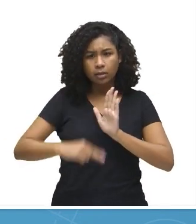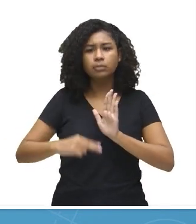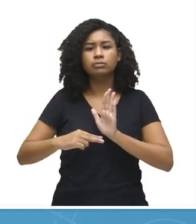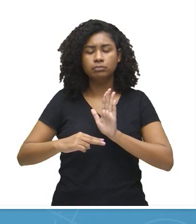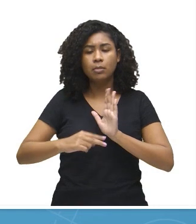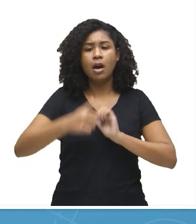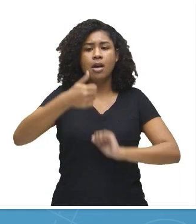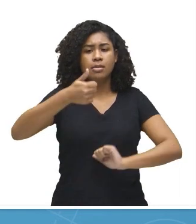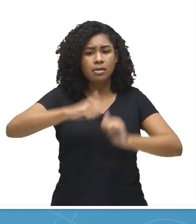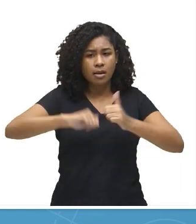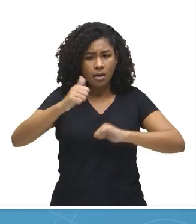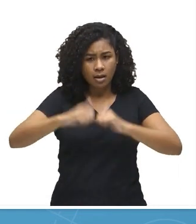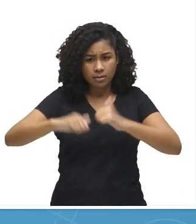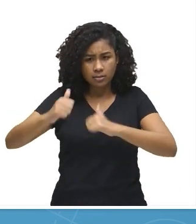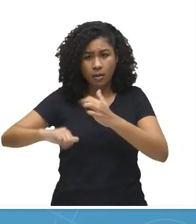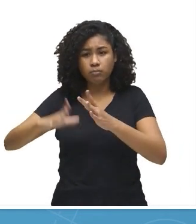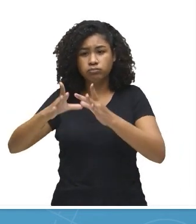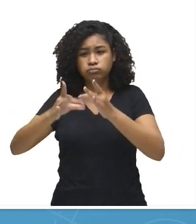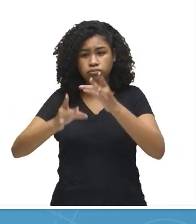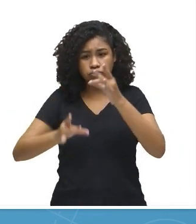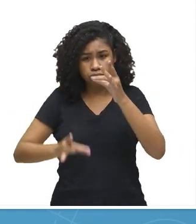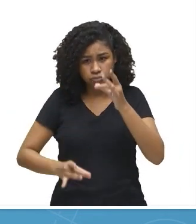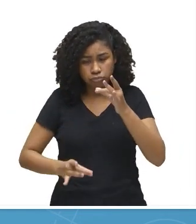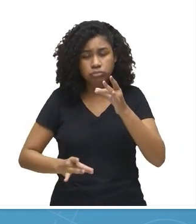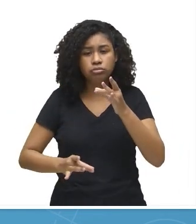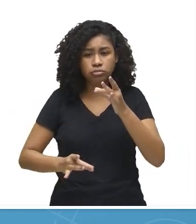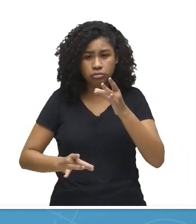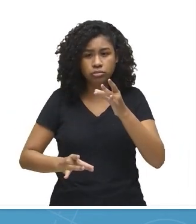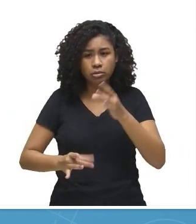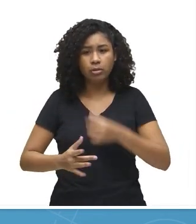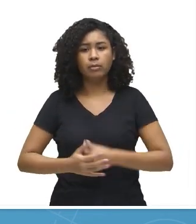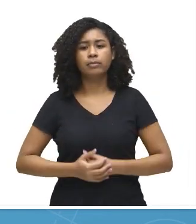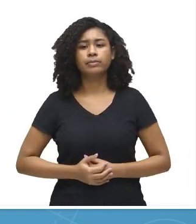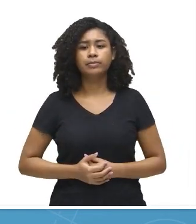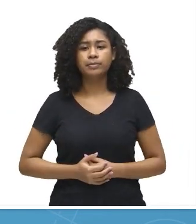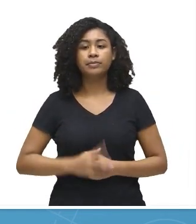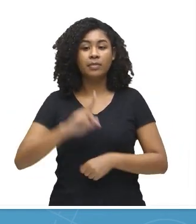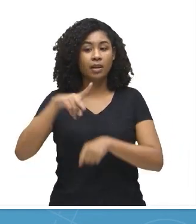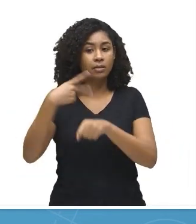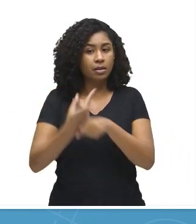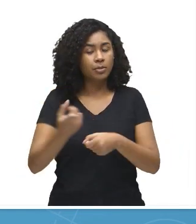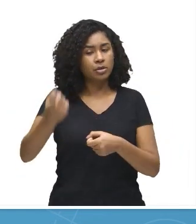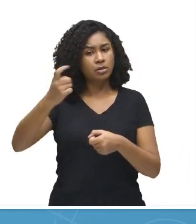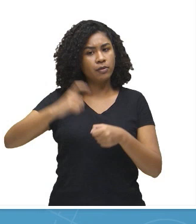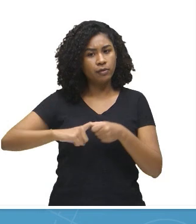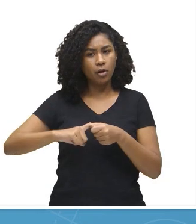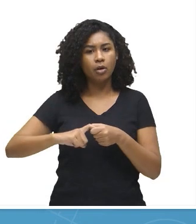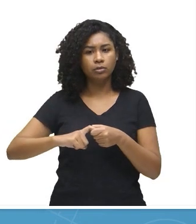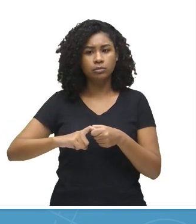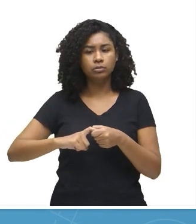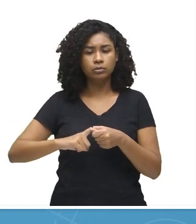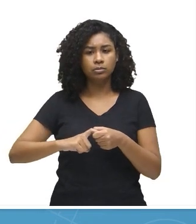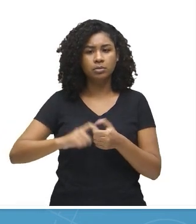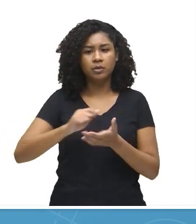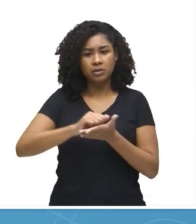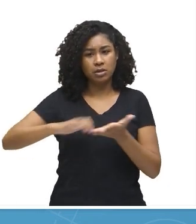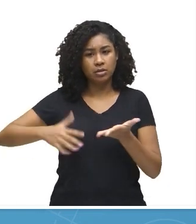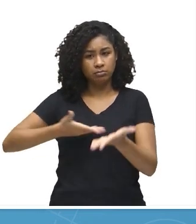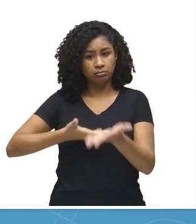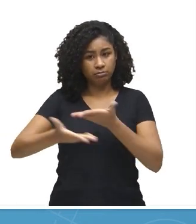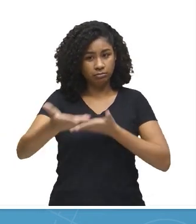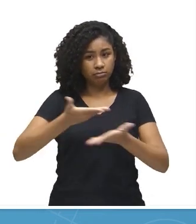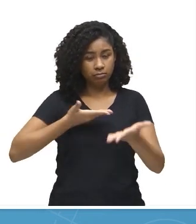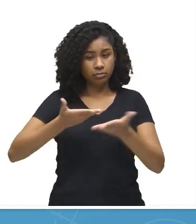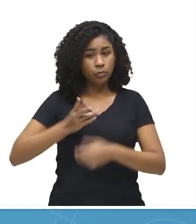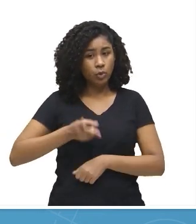fazer novamente a análise dessa mesma fábula, tá bom? E depois eu retorno com vocês para fazermos a nossa interação.